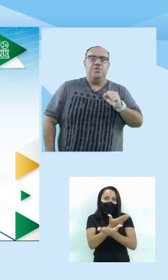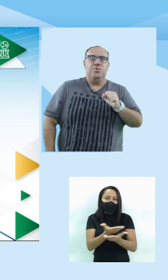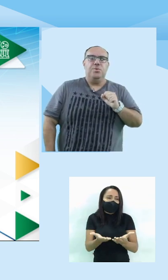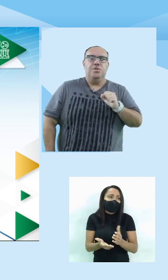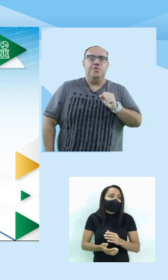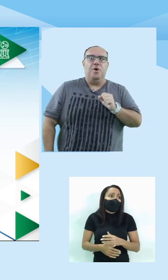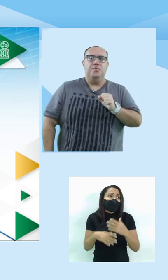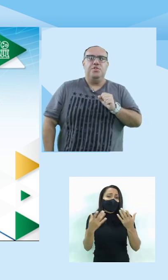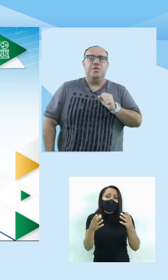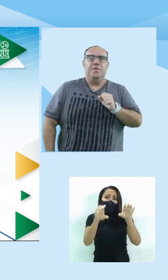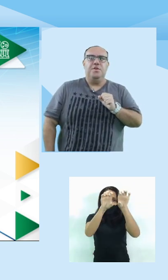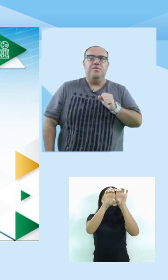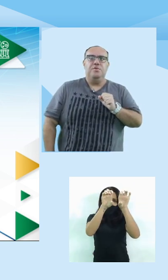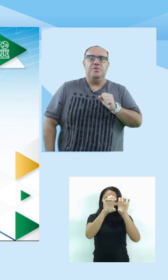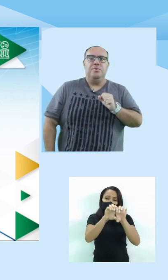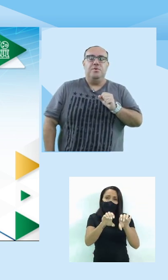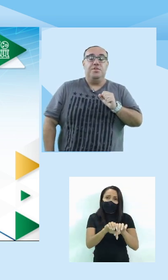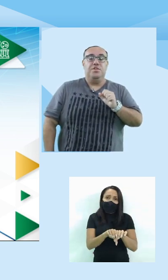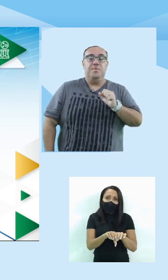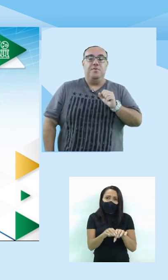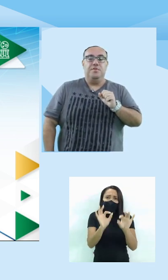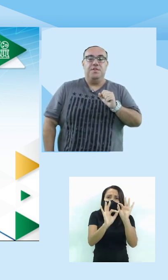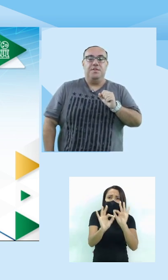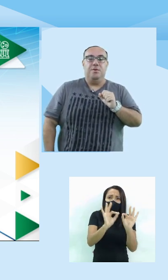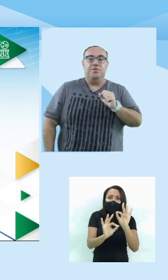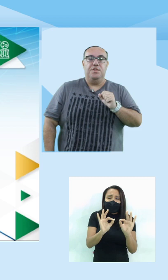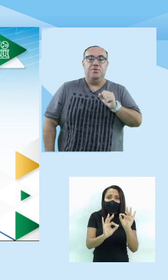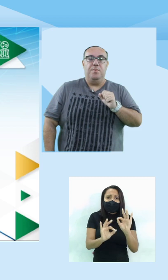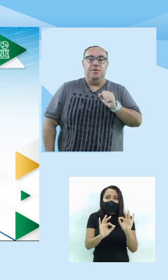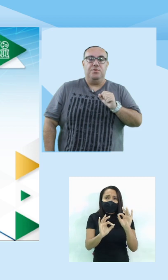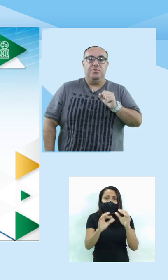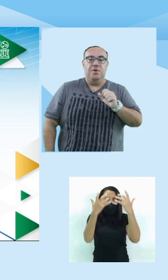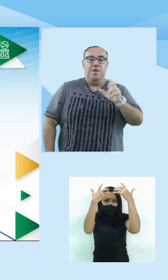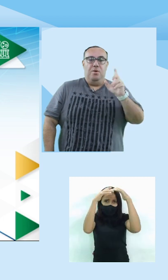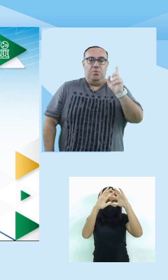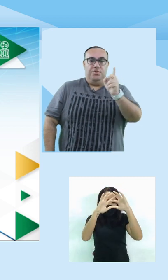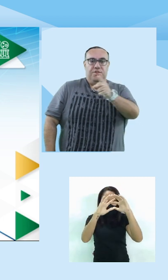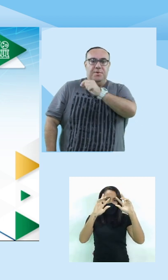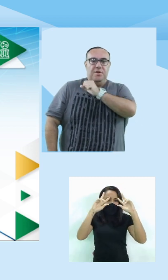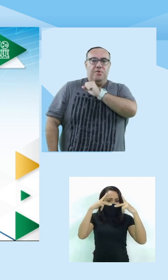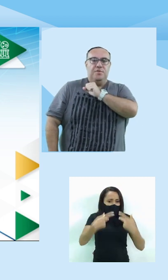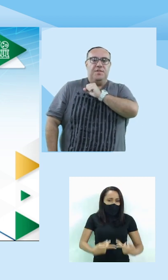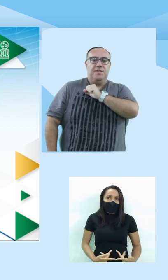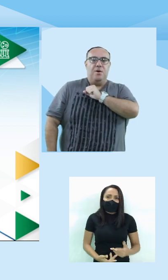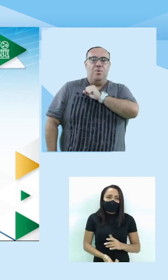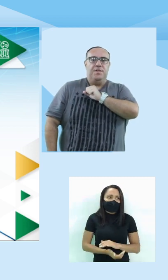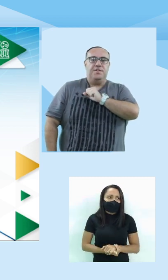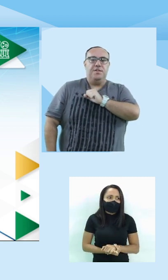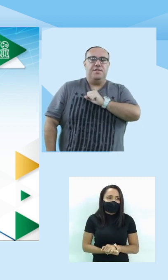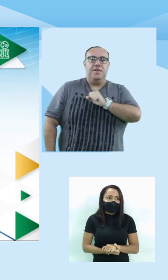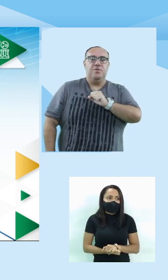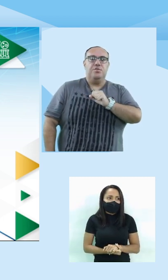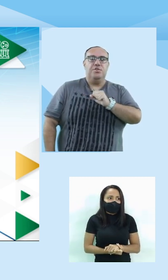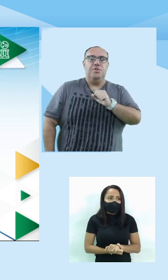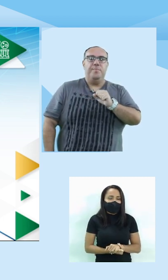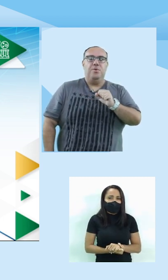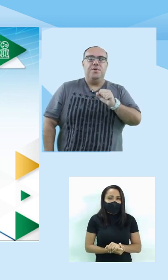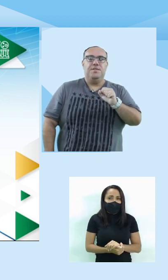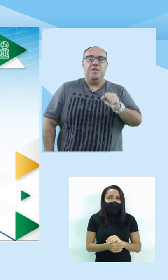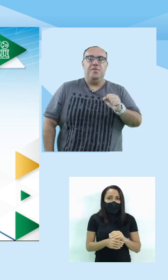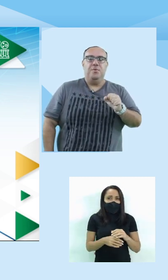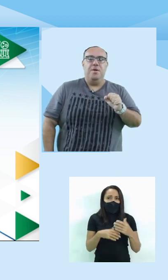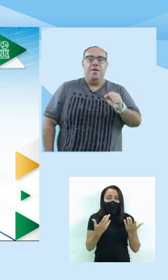Quais estruturas formam o sistema nervoso central dos seres humanos? O sistema nervoso central, o SNC, é constituído